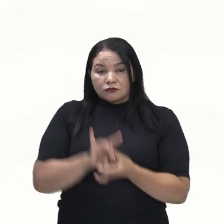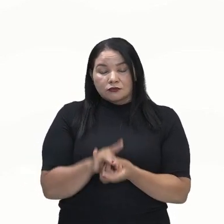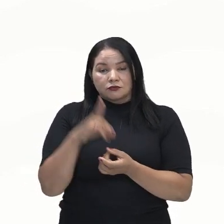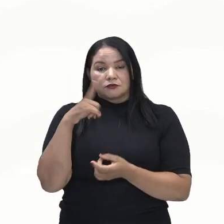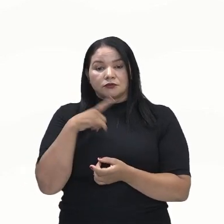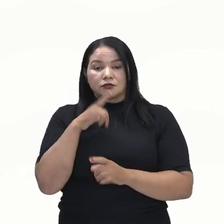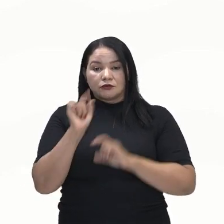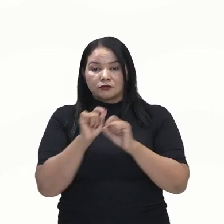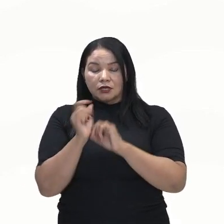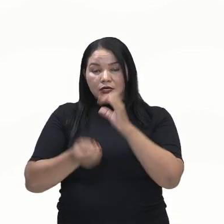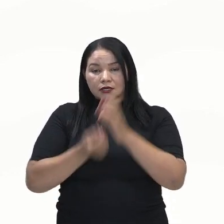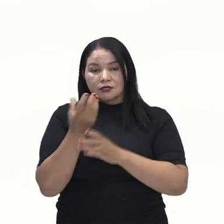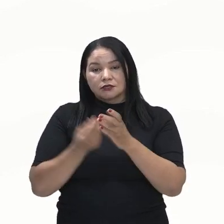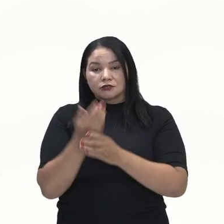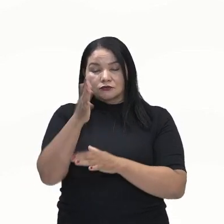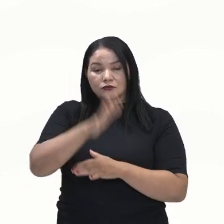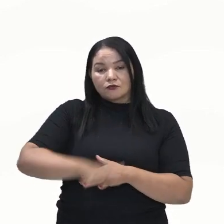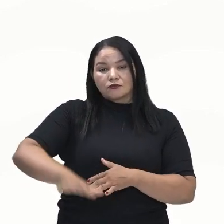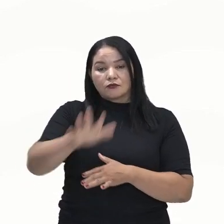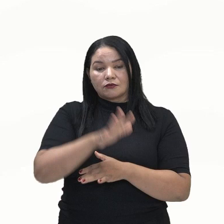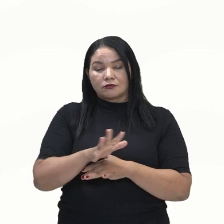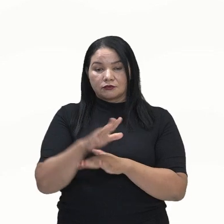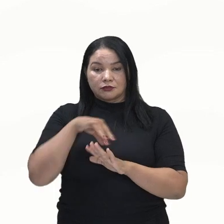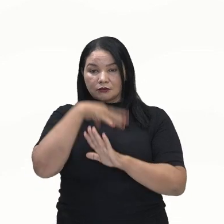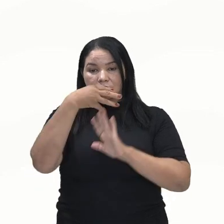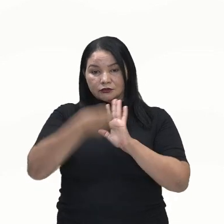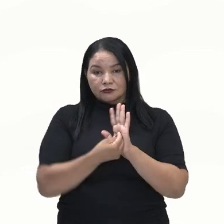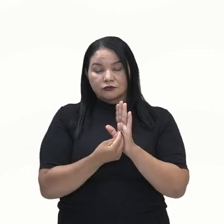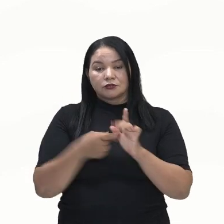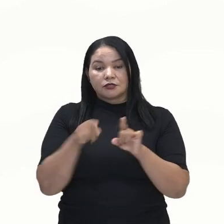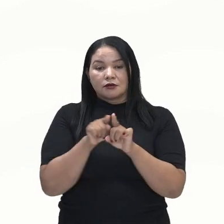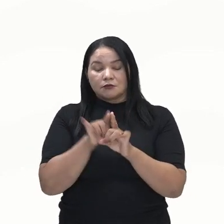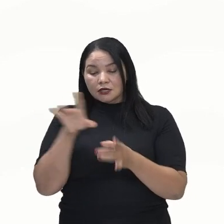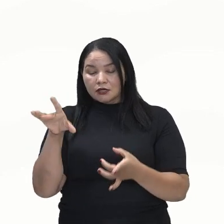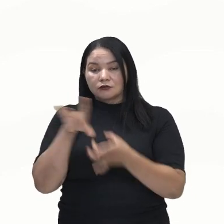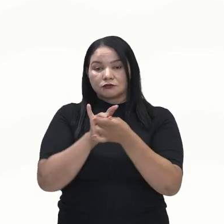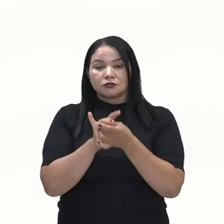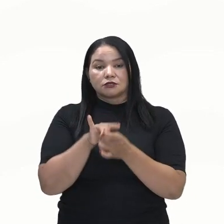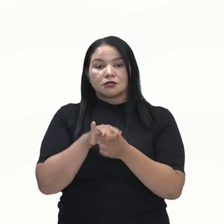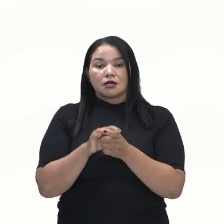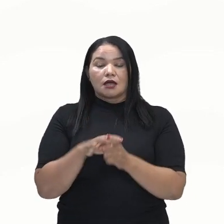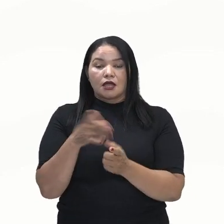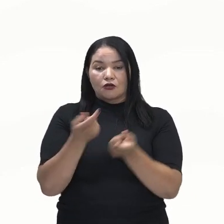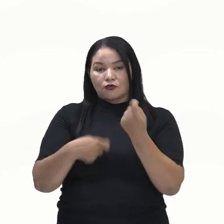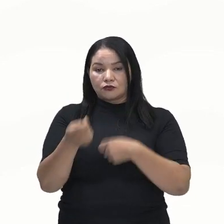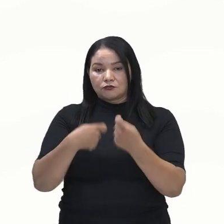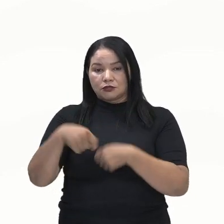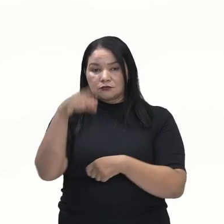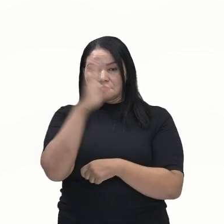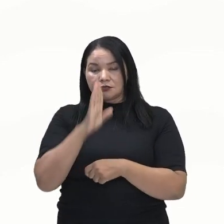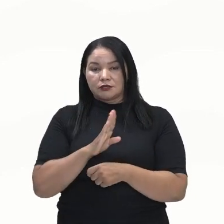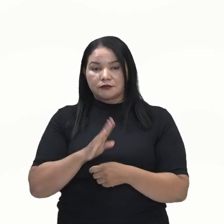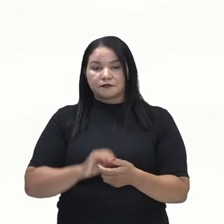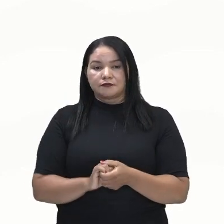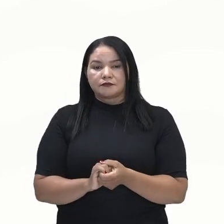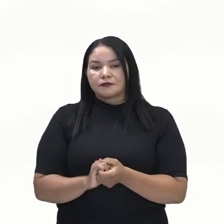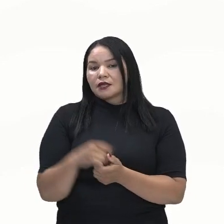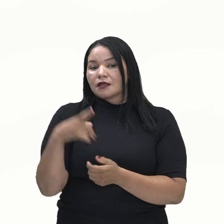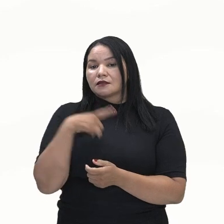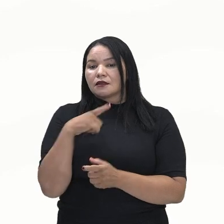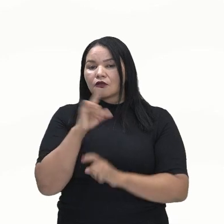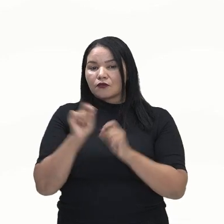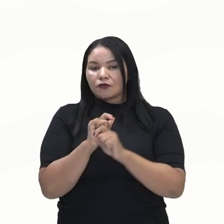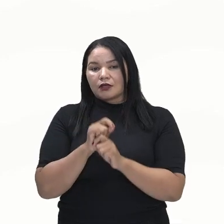a integração da região amazônica à economia brasileira. Só que a